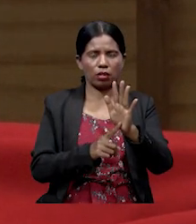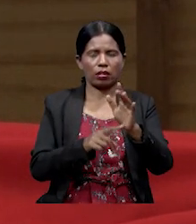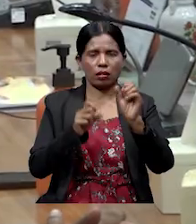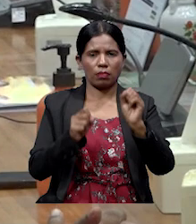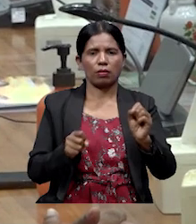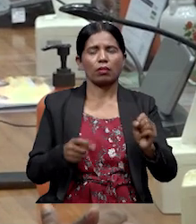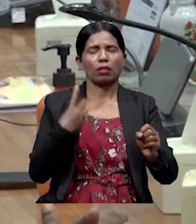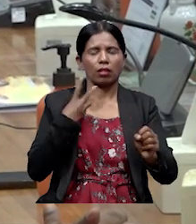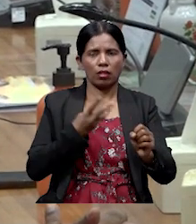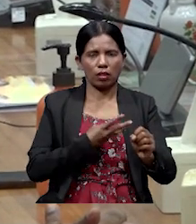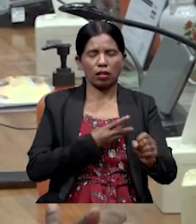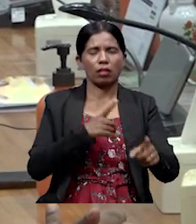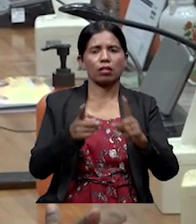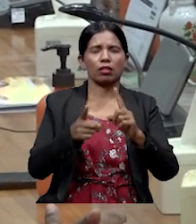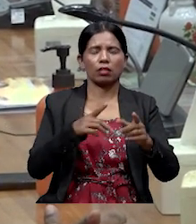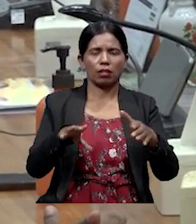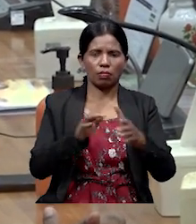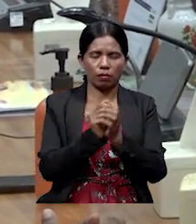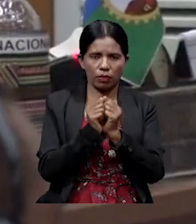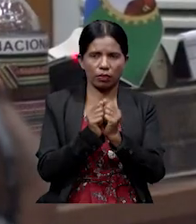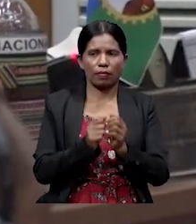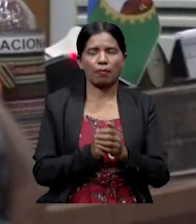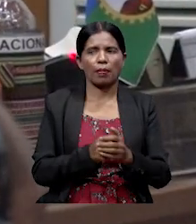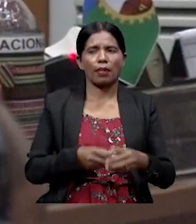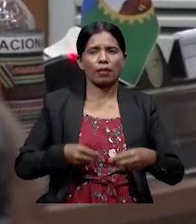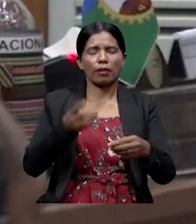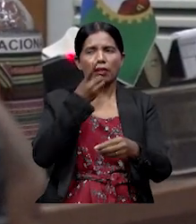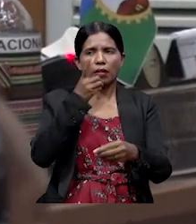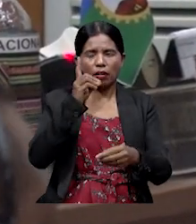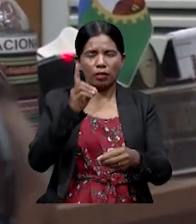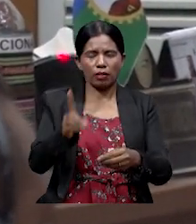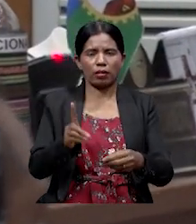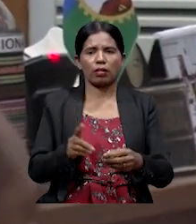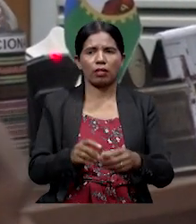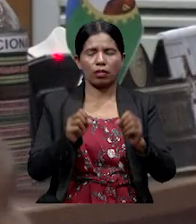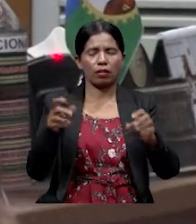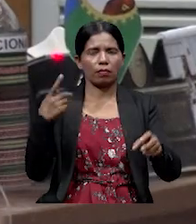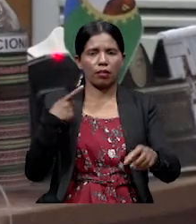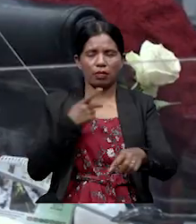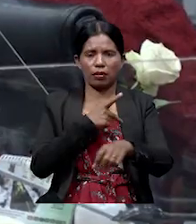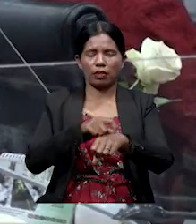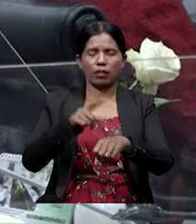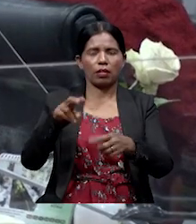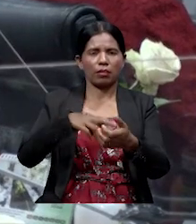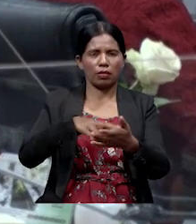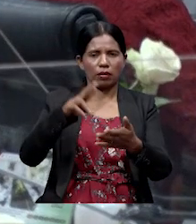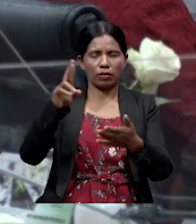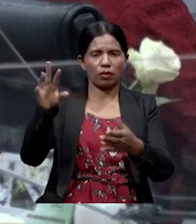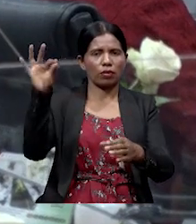fraternidade. Resolução ato implementa a Declaração Fraternidade Humana. Parlamento Nacional aprova ona